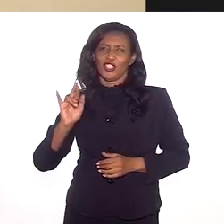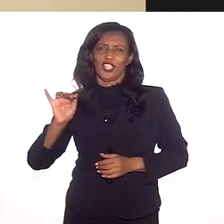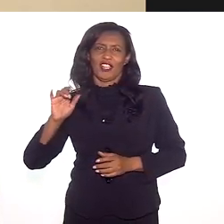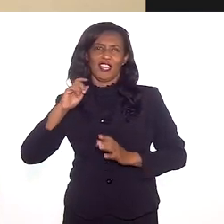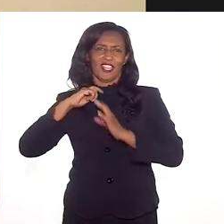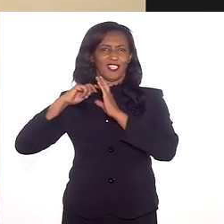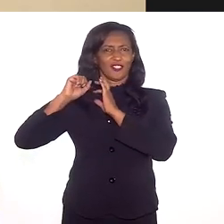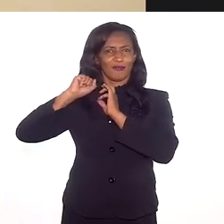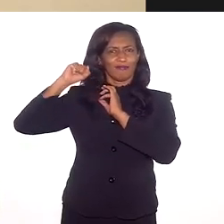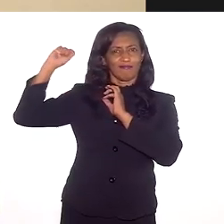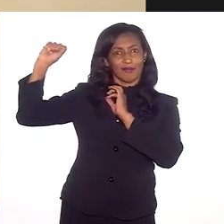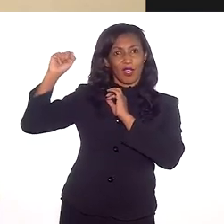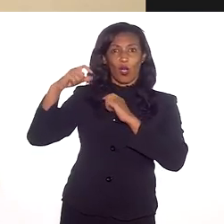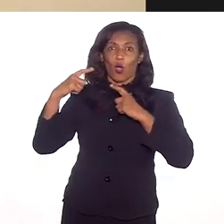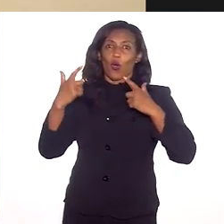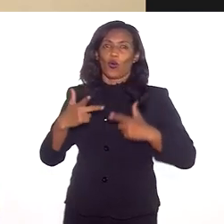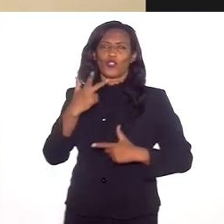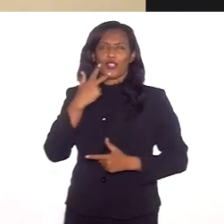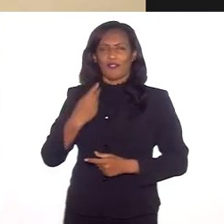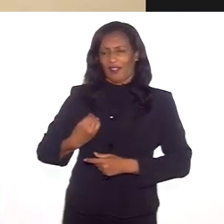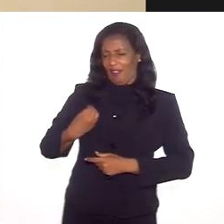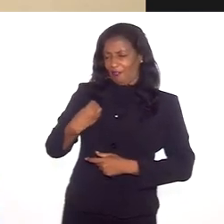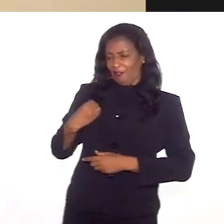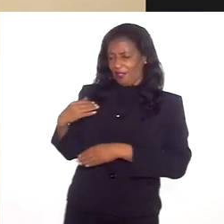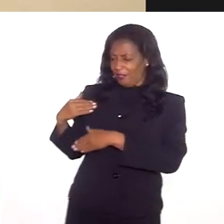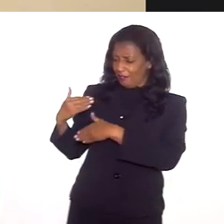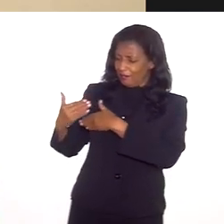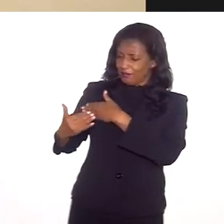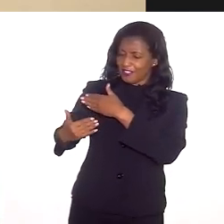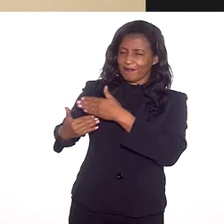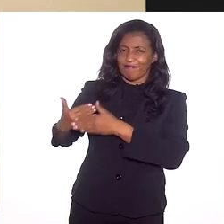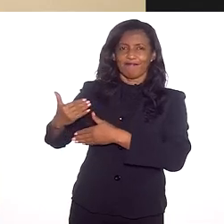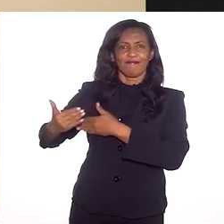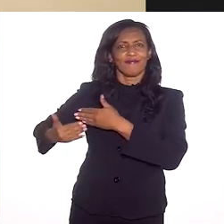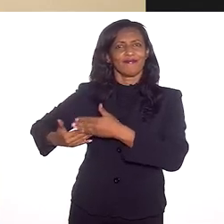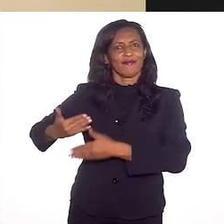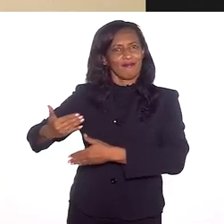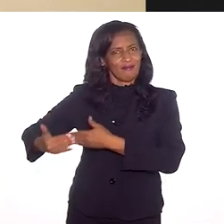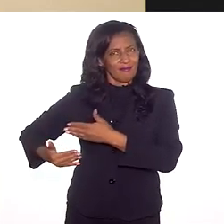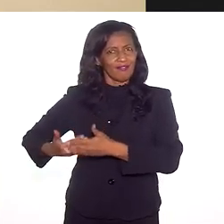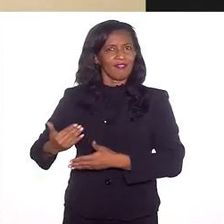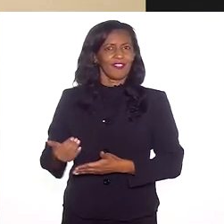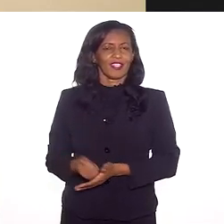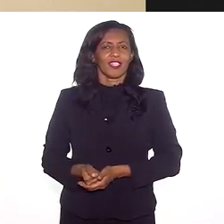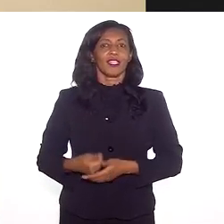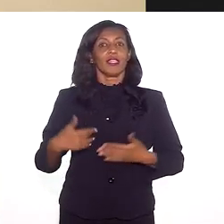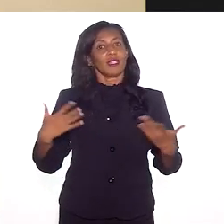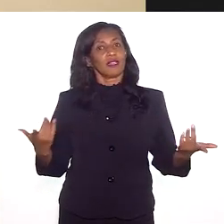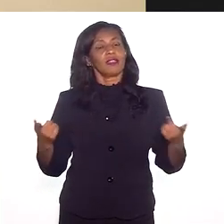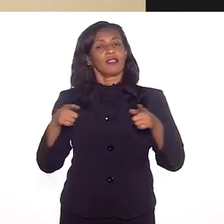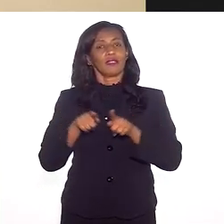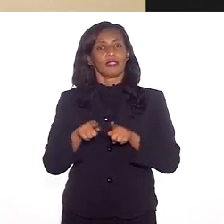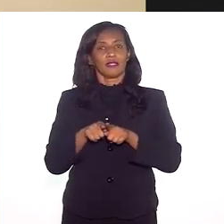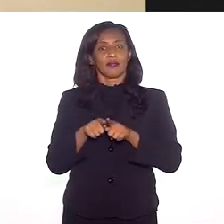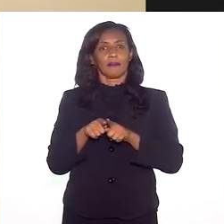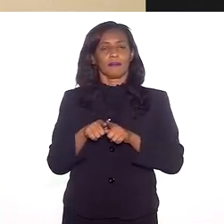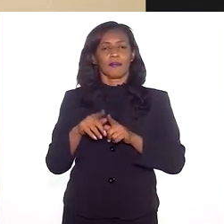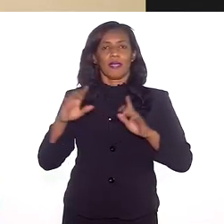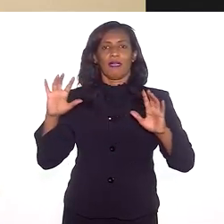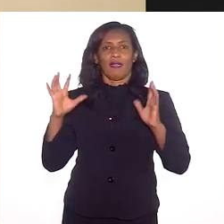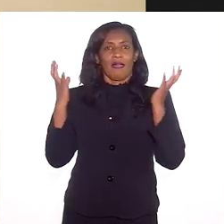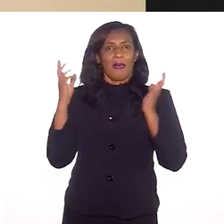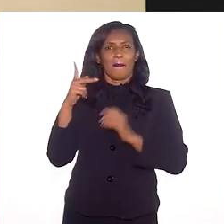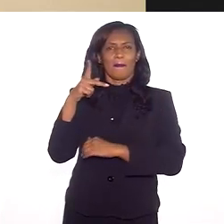que ele narra a própria história de vida e conta a trajetória dele na Inconfidência Mineira. A gente tem o